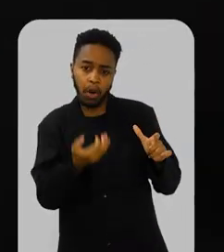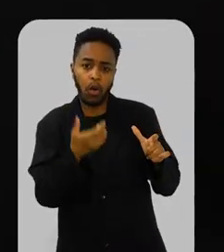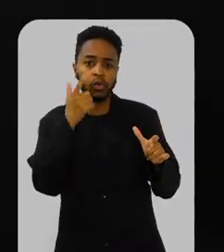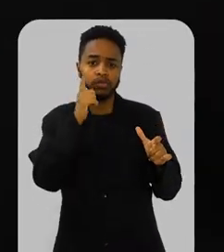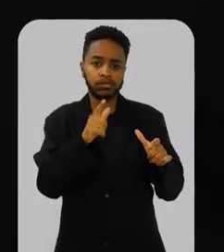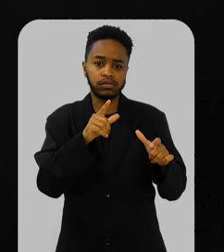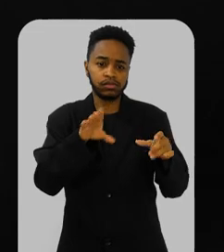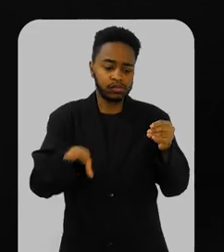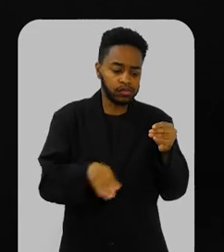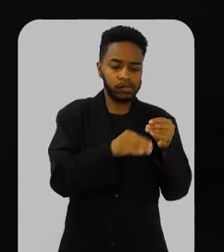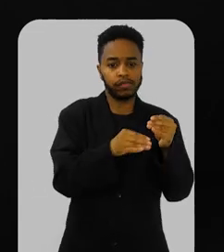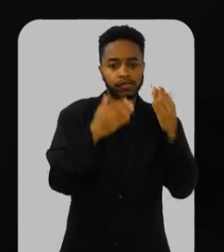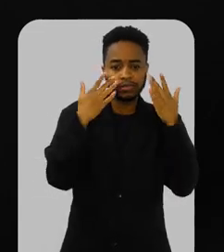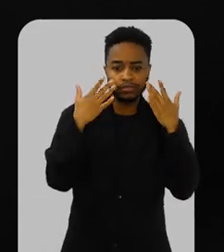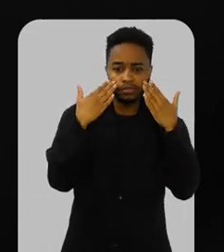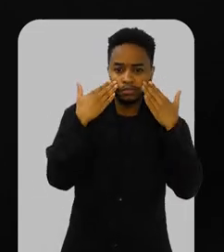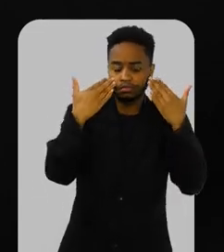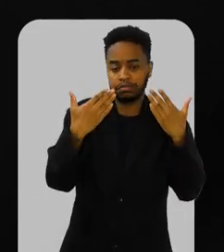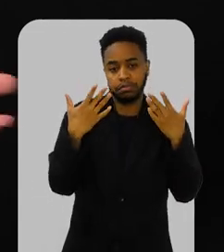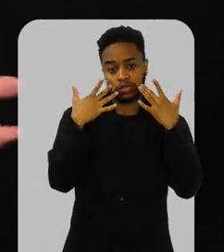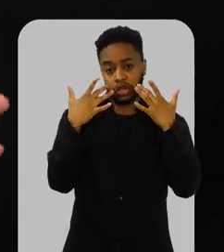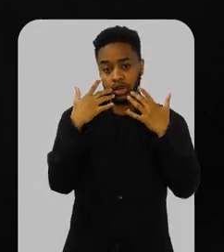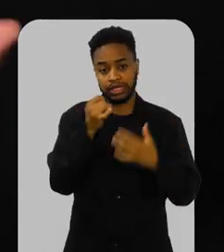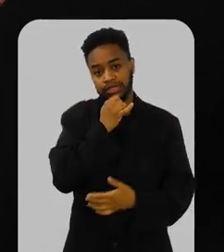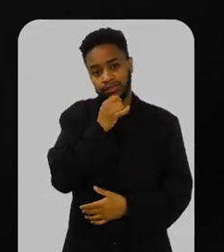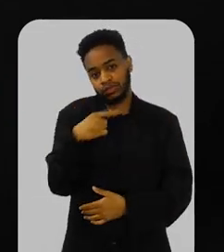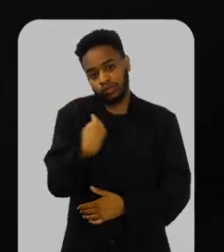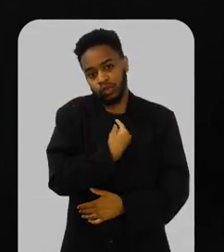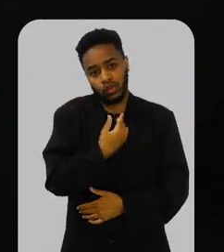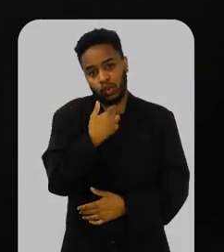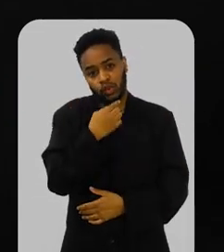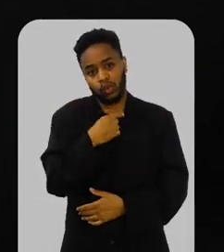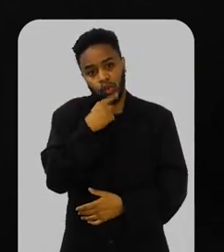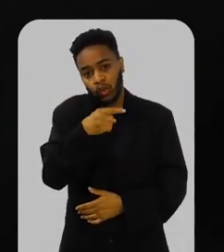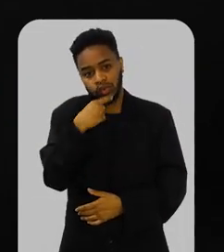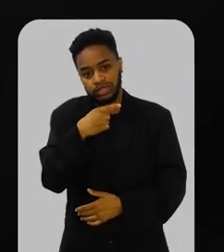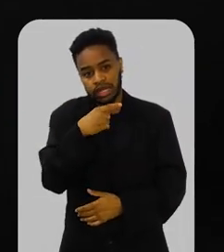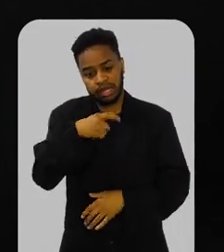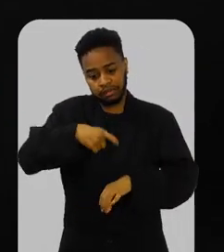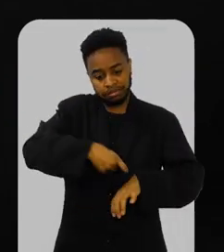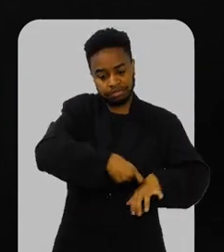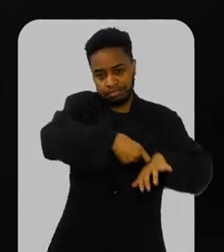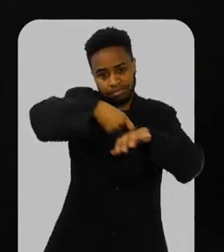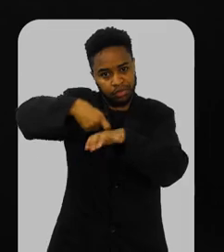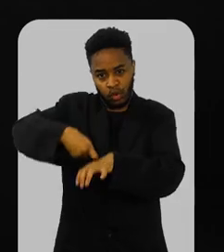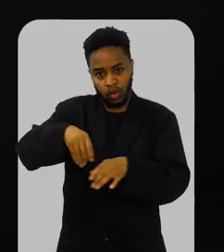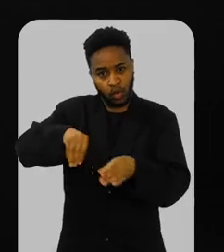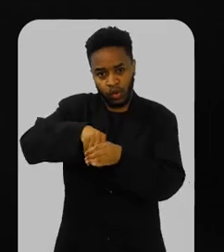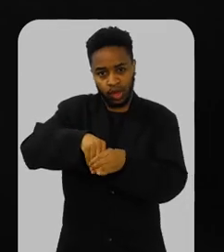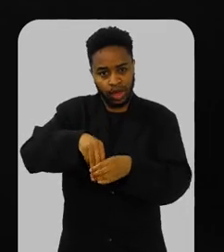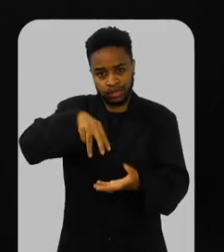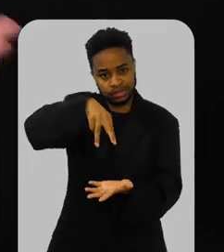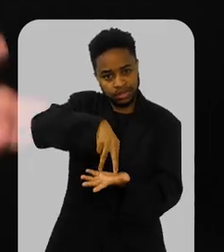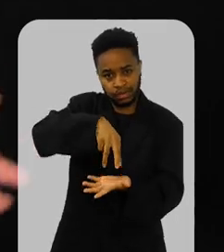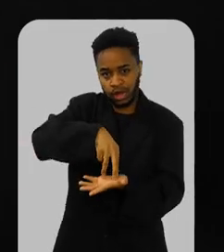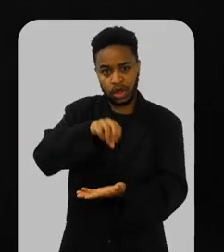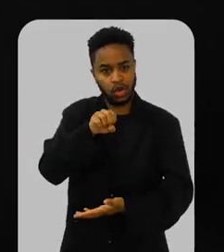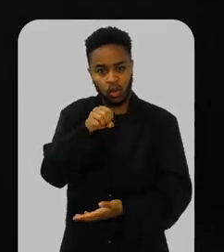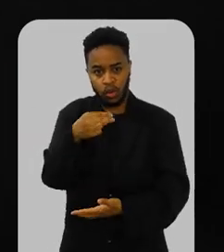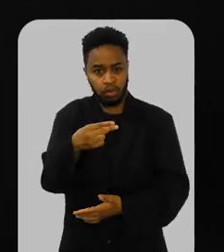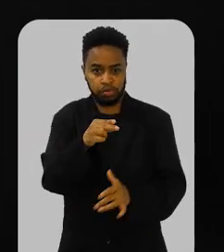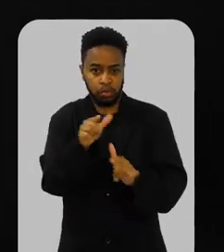você trazer para o seu espetáculo, porque a gente, por exemplo, a gente não tem como botar um guindaste para fazer um efeito na Sapucaí ou no